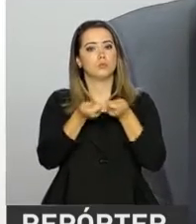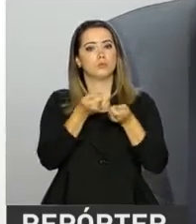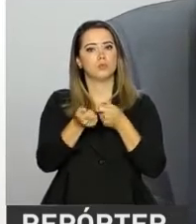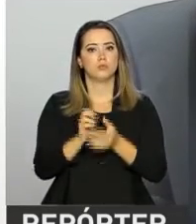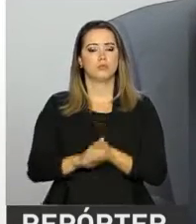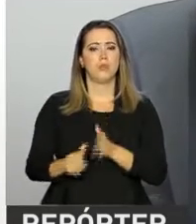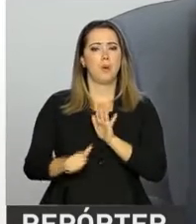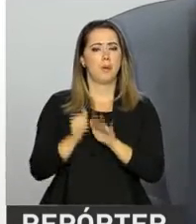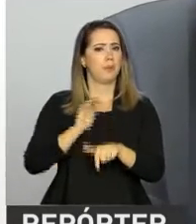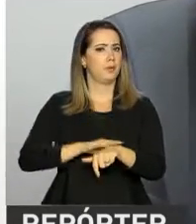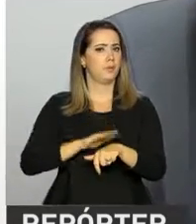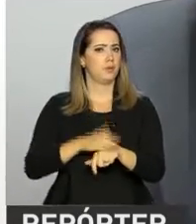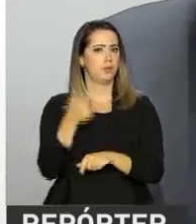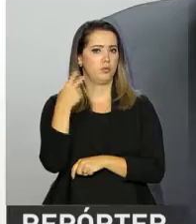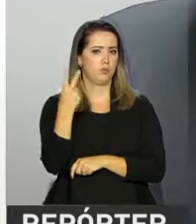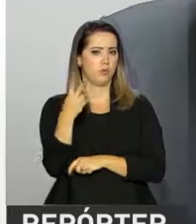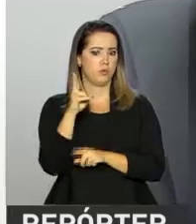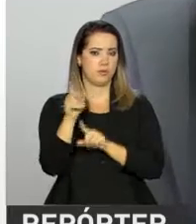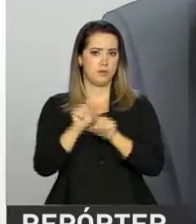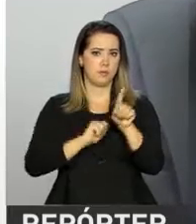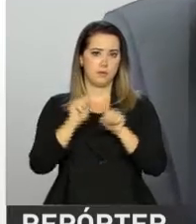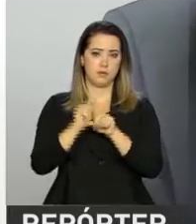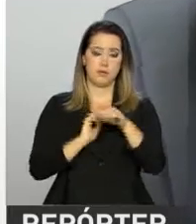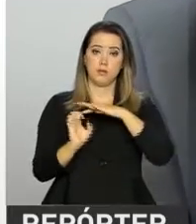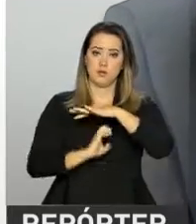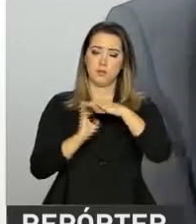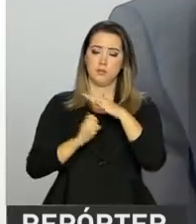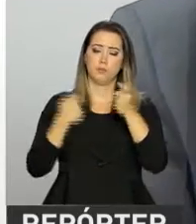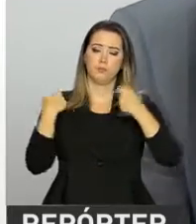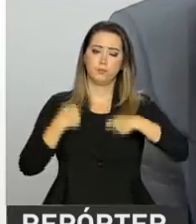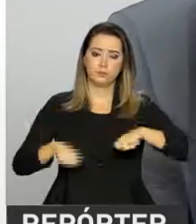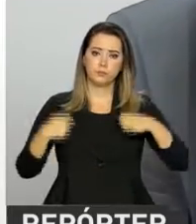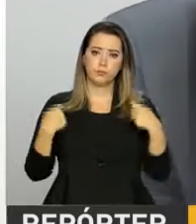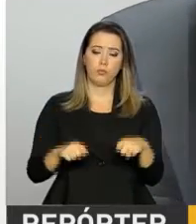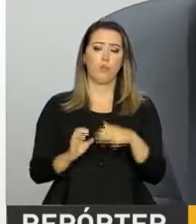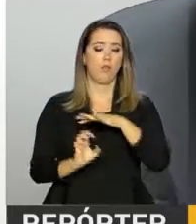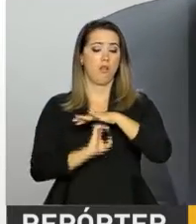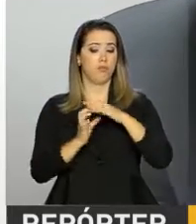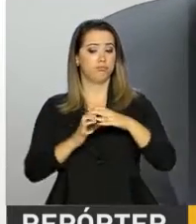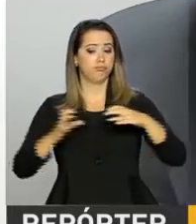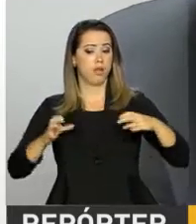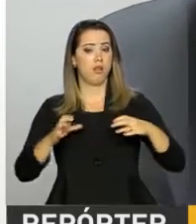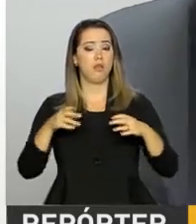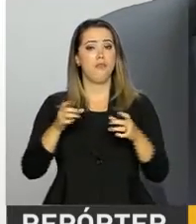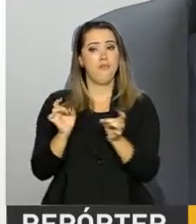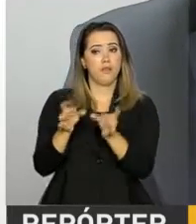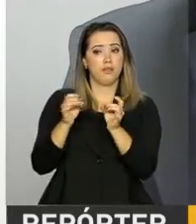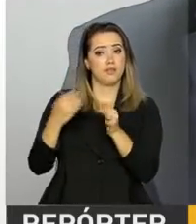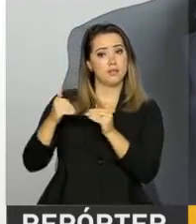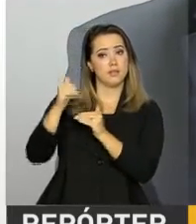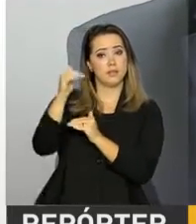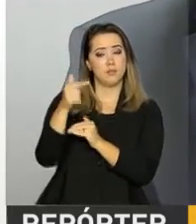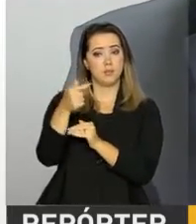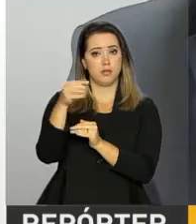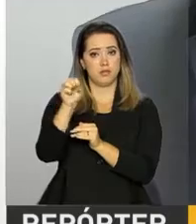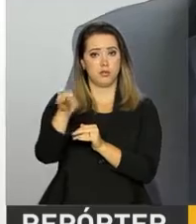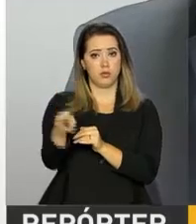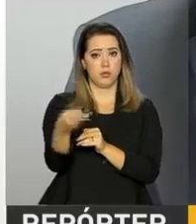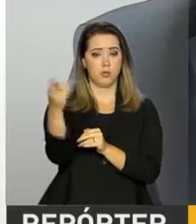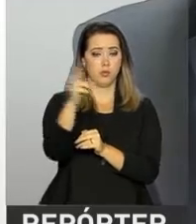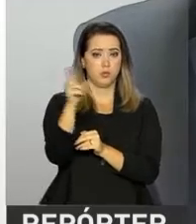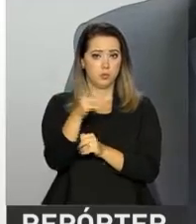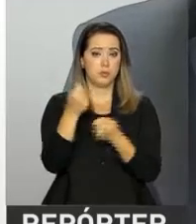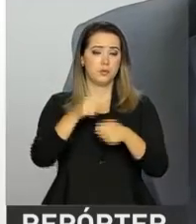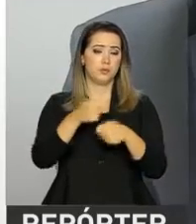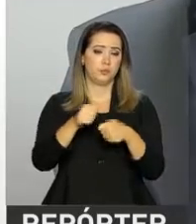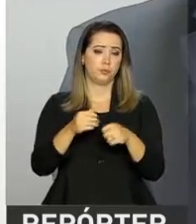etapa agora nos primeiros dois meses as empresas são obrigadas nessas que tiveram faturamento acima de 78 milhões elas estão obrigados a mandar dados